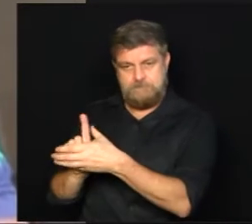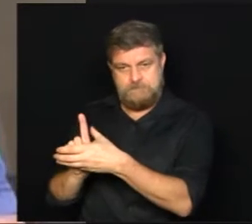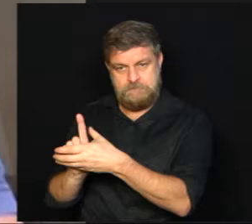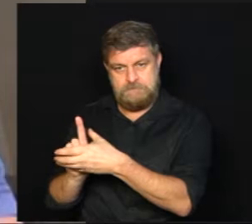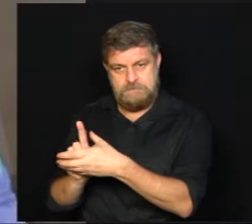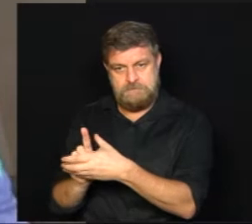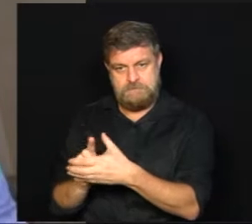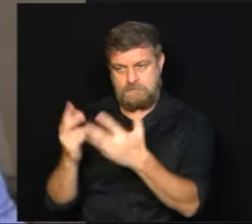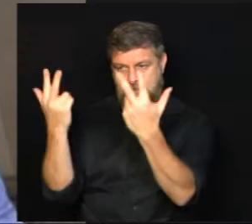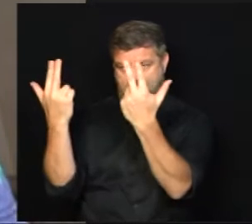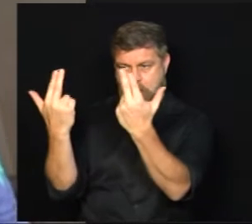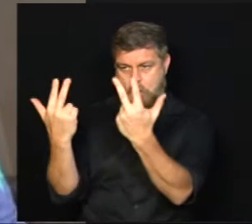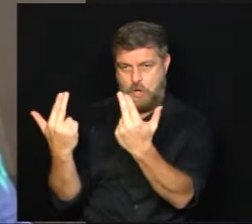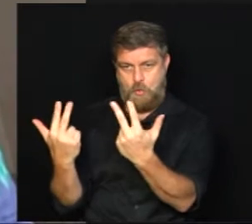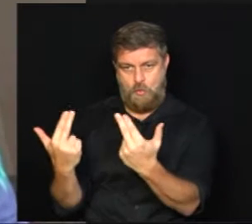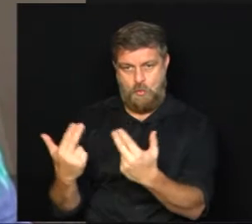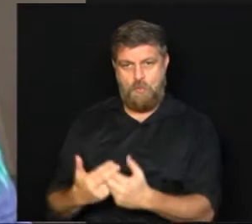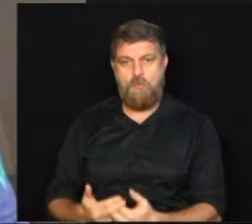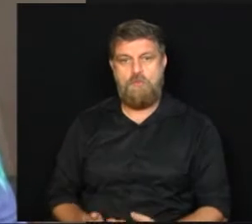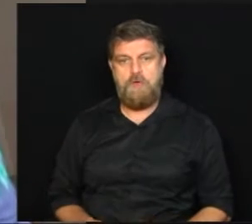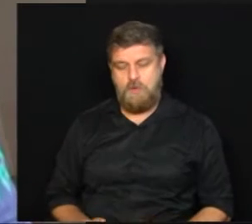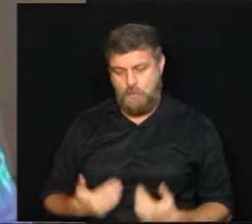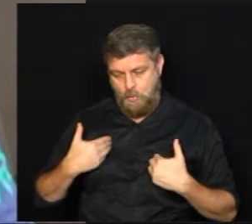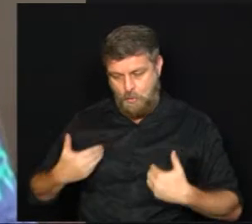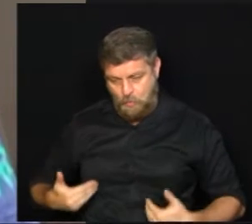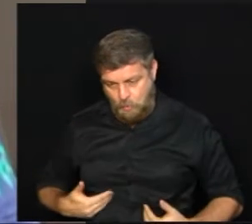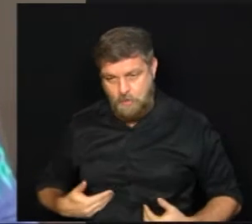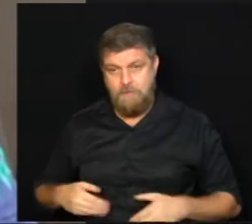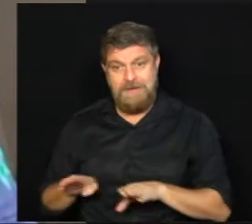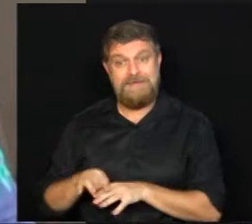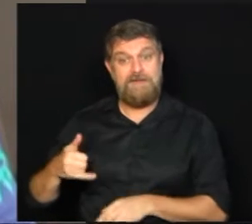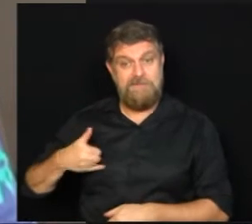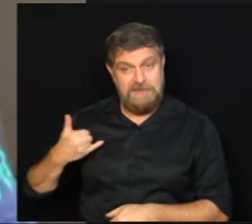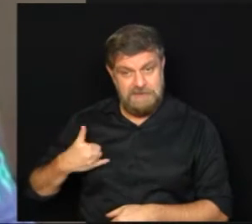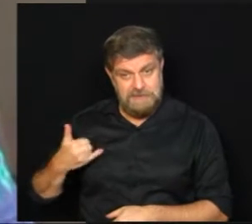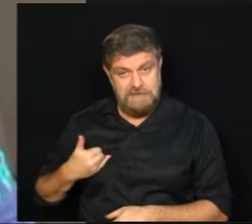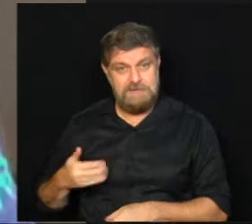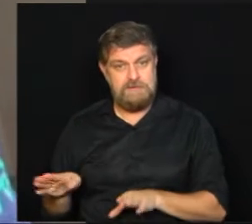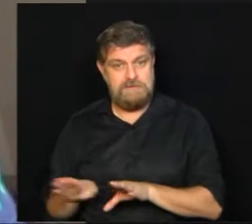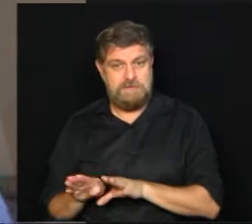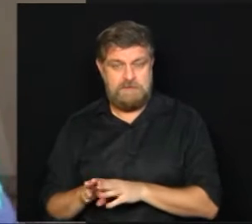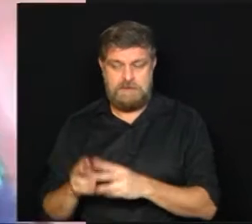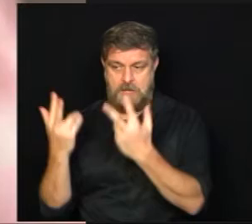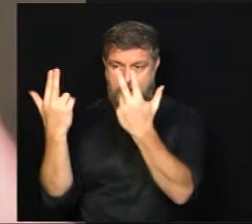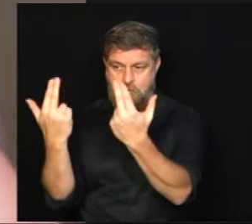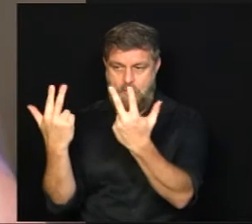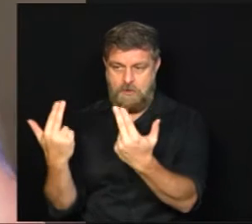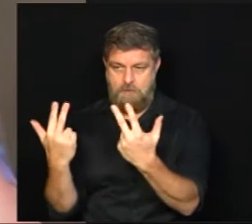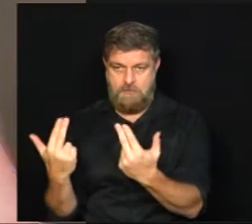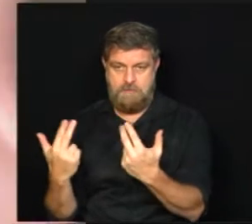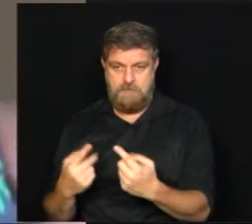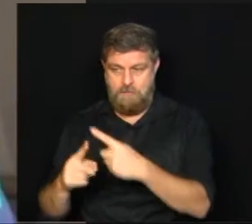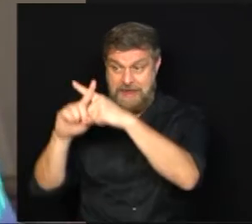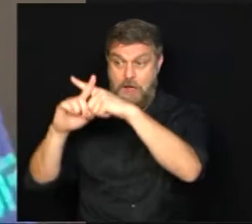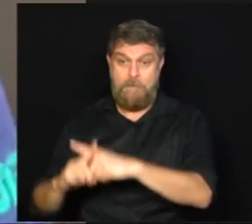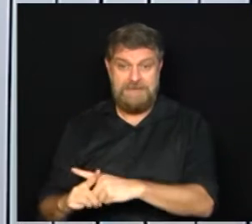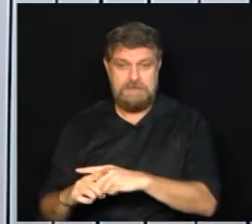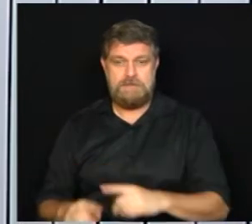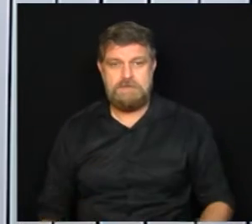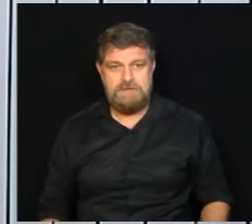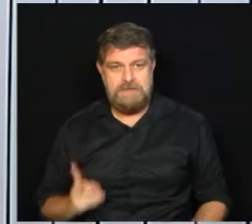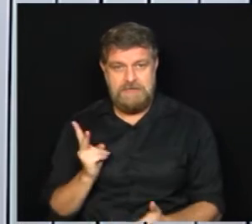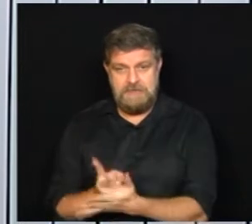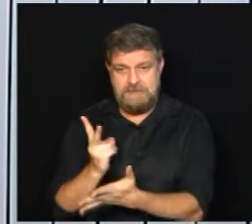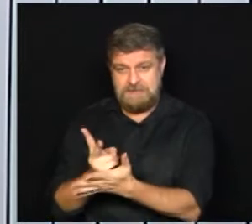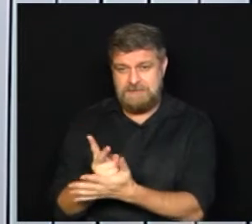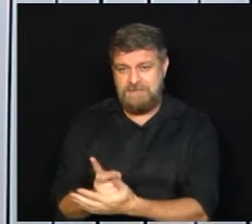meninas da sua idade regular ali, mais ou menos, e do seu peso corporal. Então, você precisa manter